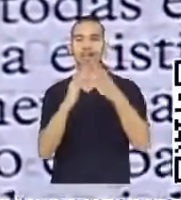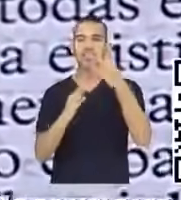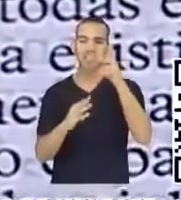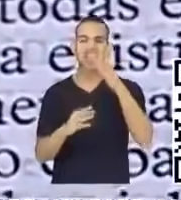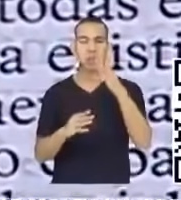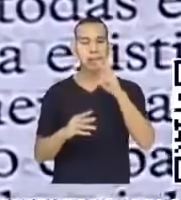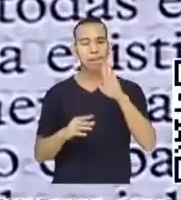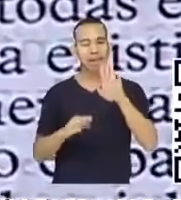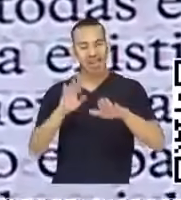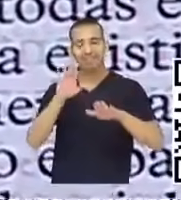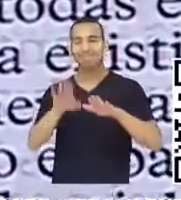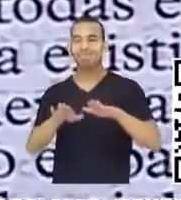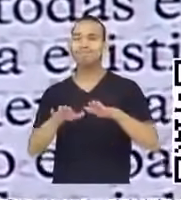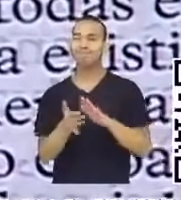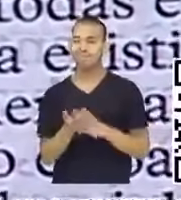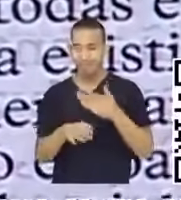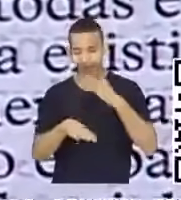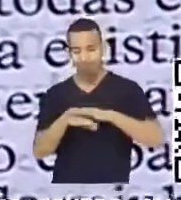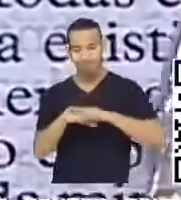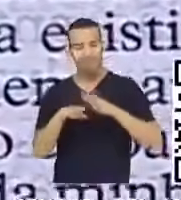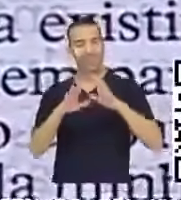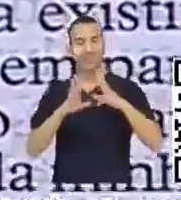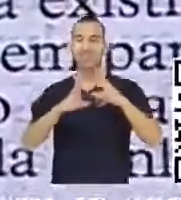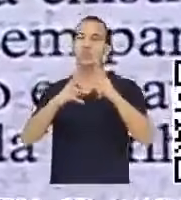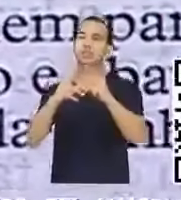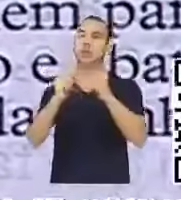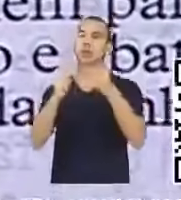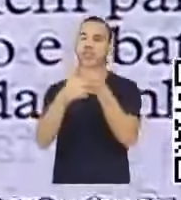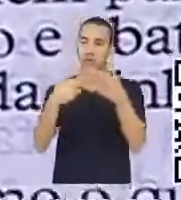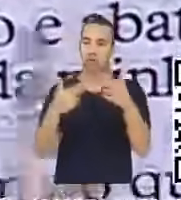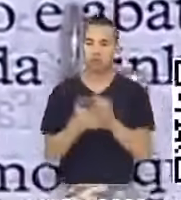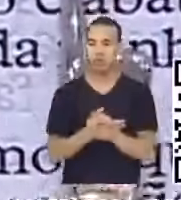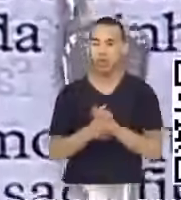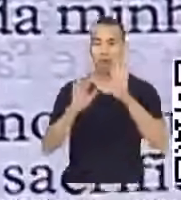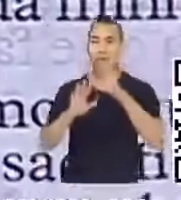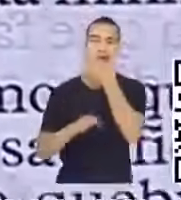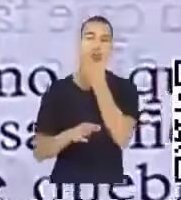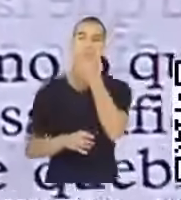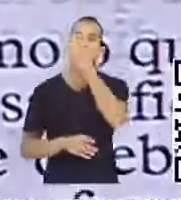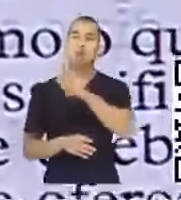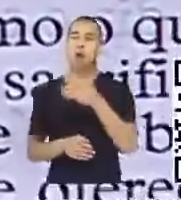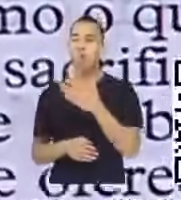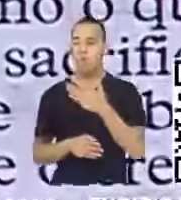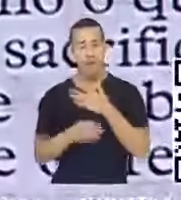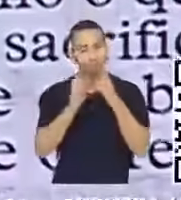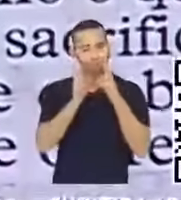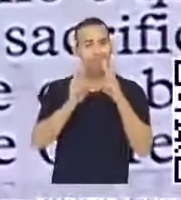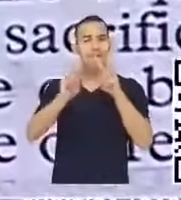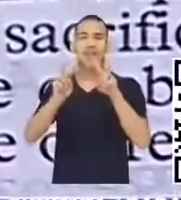o estrado dos pés e que as minhas mãos fez todas as coisas mas o homem para quem eu